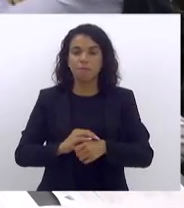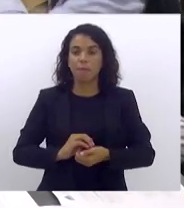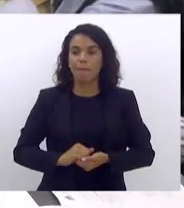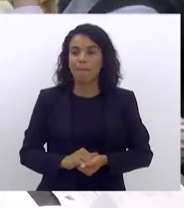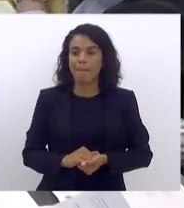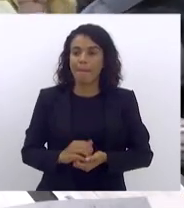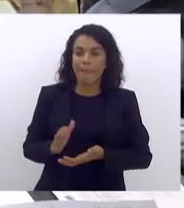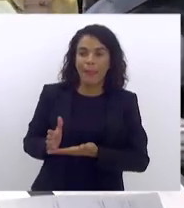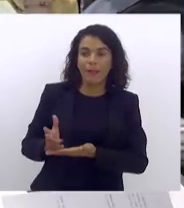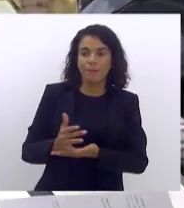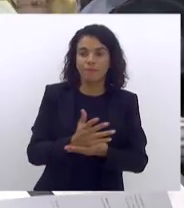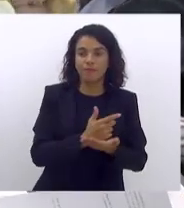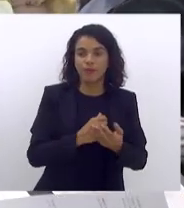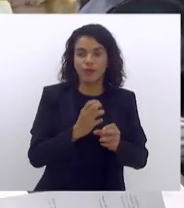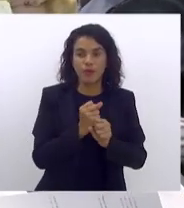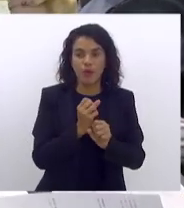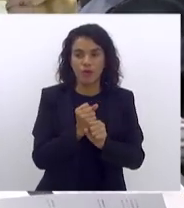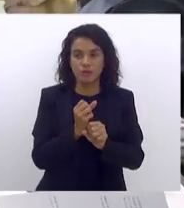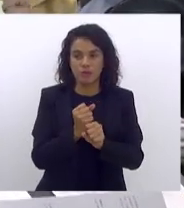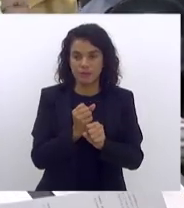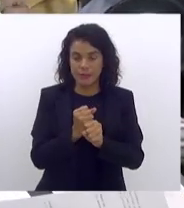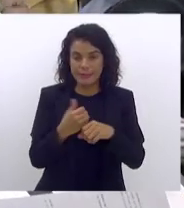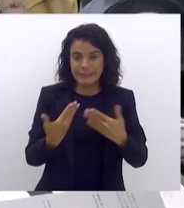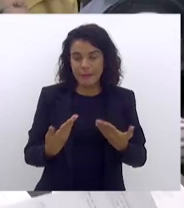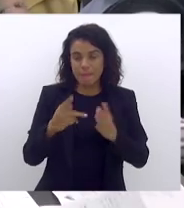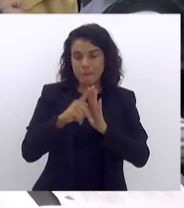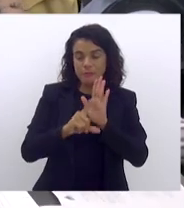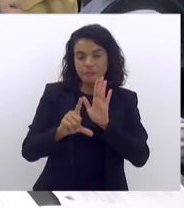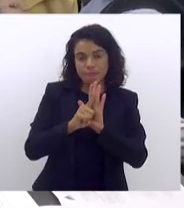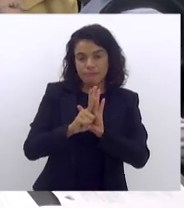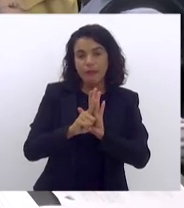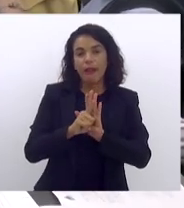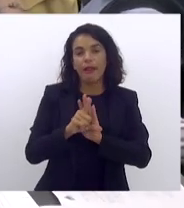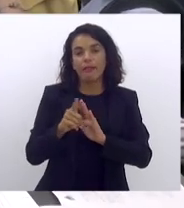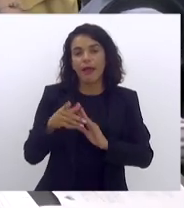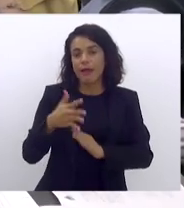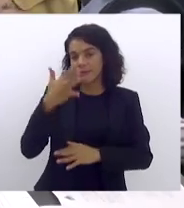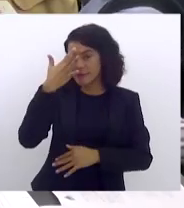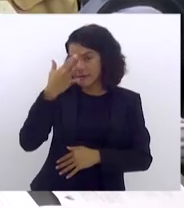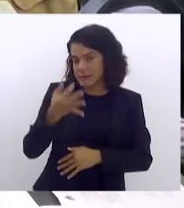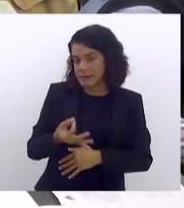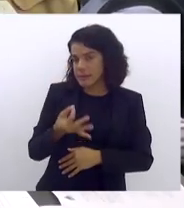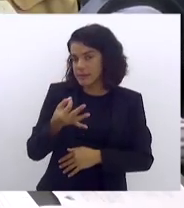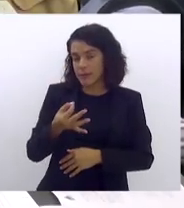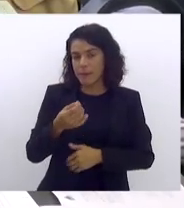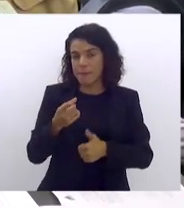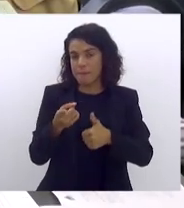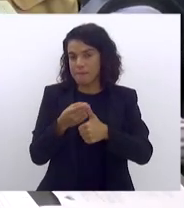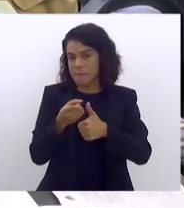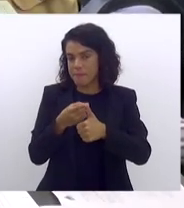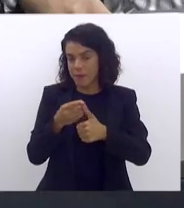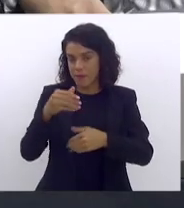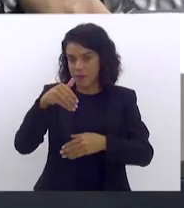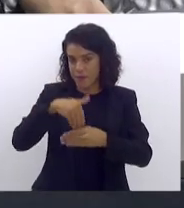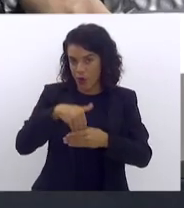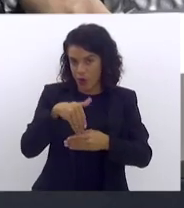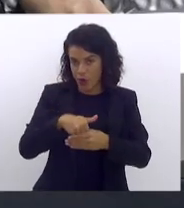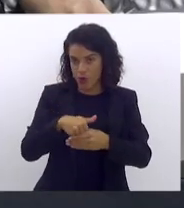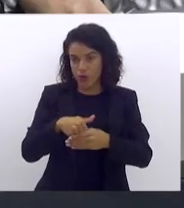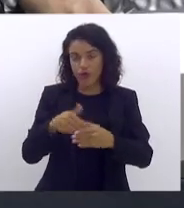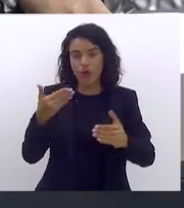orçamento. Então, esse projeto está sendo considerado, o primeiro voto foi